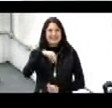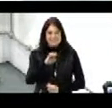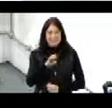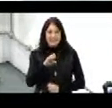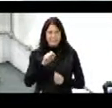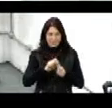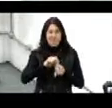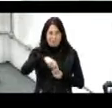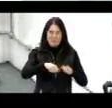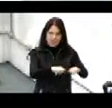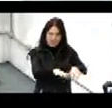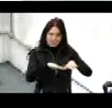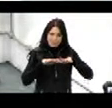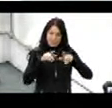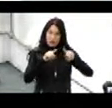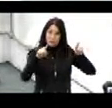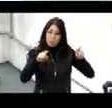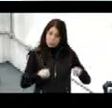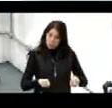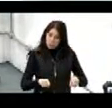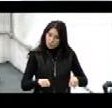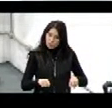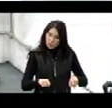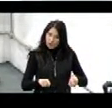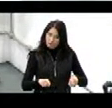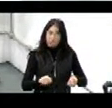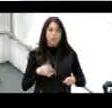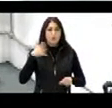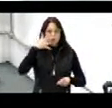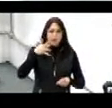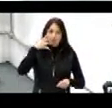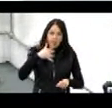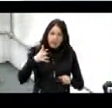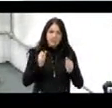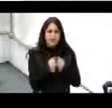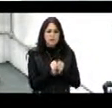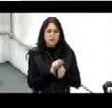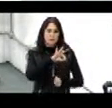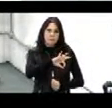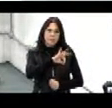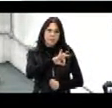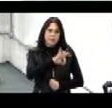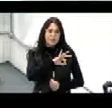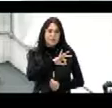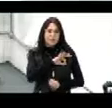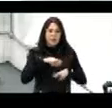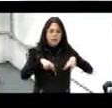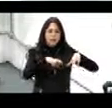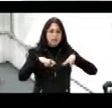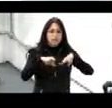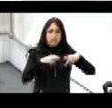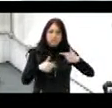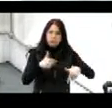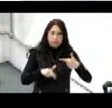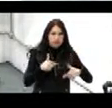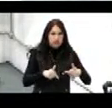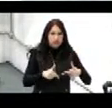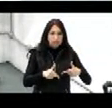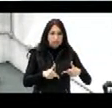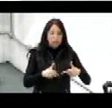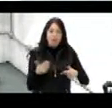onde agentes aí do Ministério do Trabalho, da Delegacia Regional do Trabalho do INSS, vieram até essa